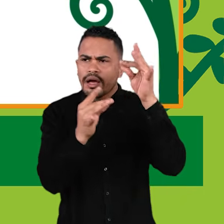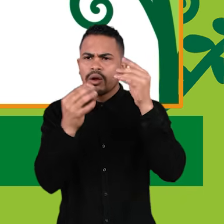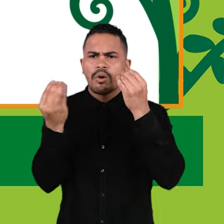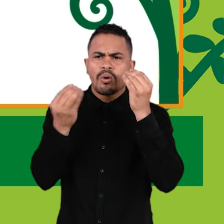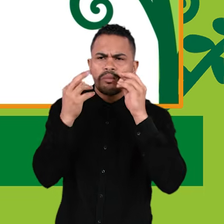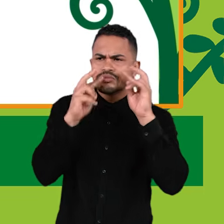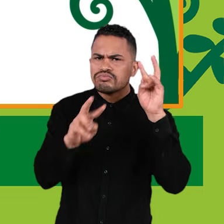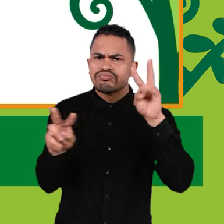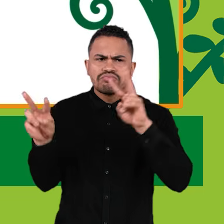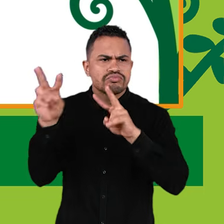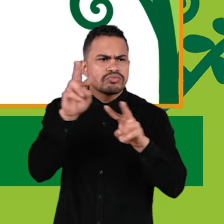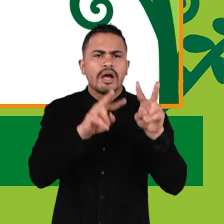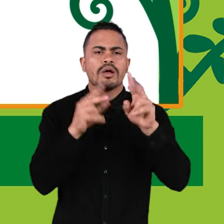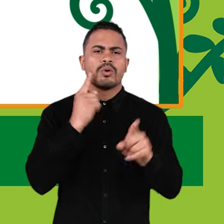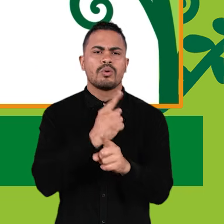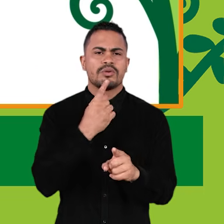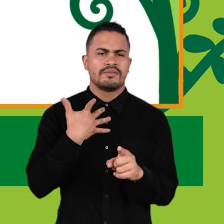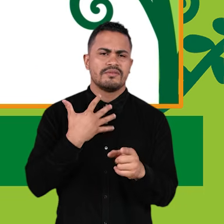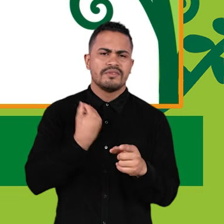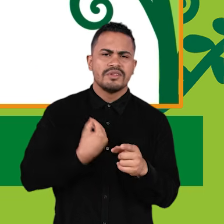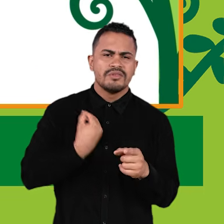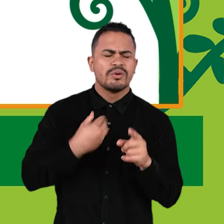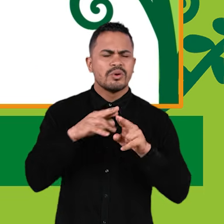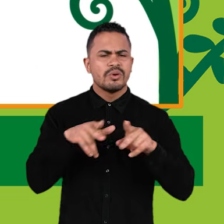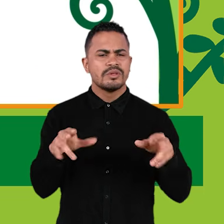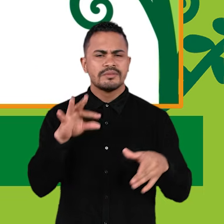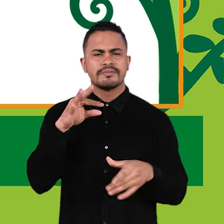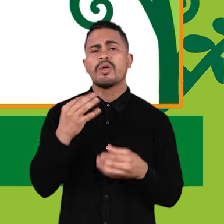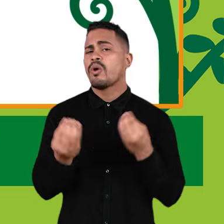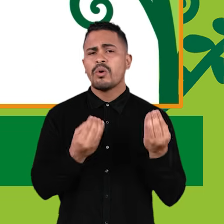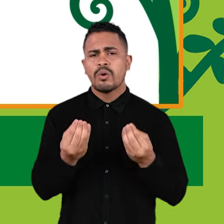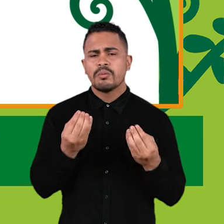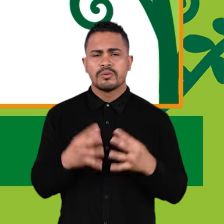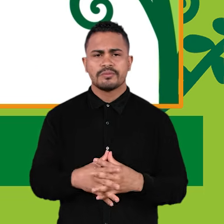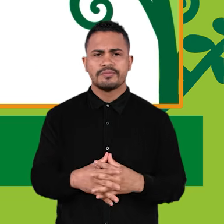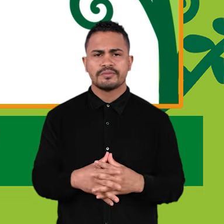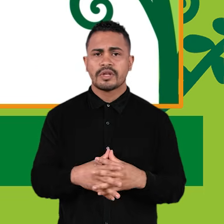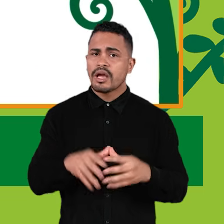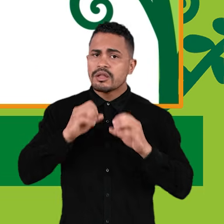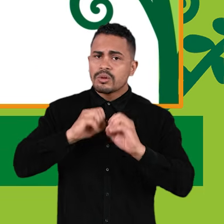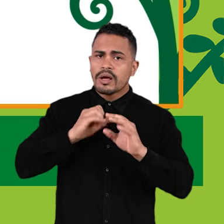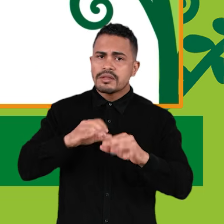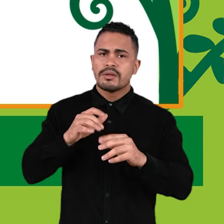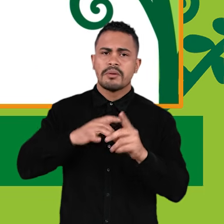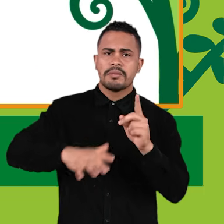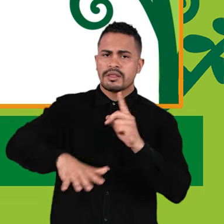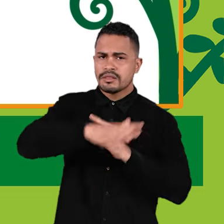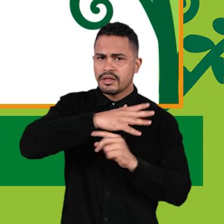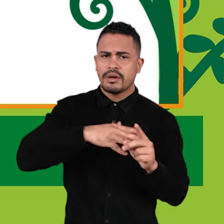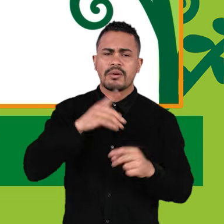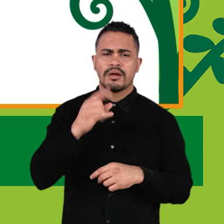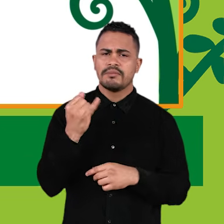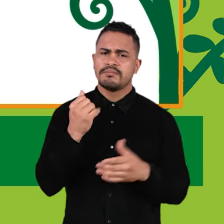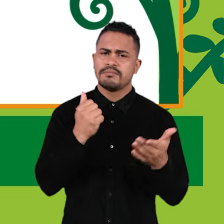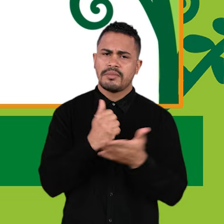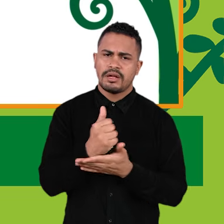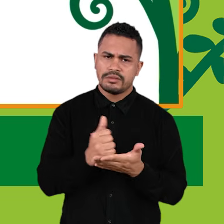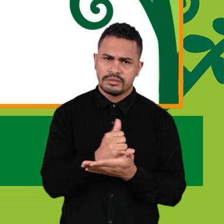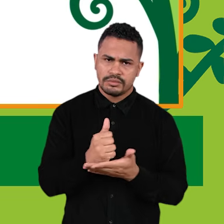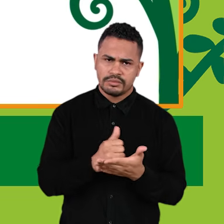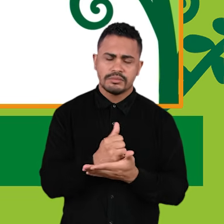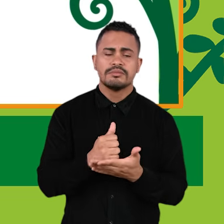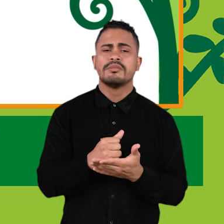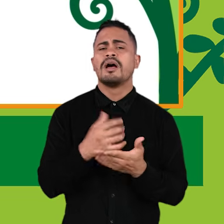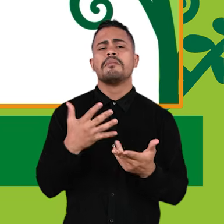Como é que a gente pode se educar para essas coisas vivas da Terra? A educação ambiental ela é fundamental nesse sentido, mas o que é